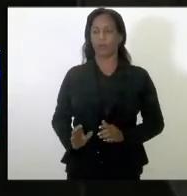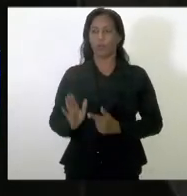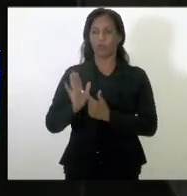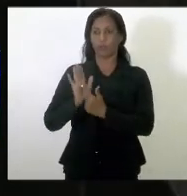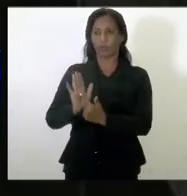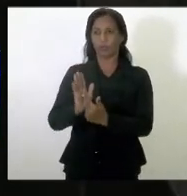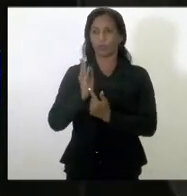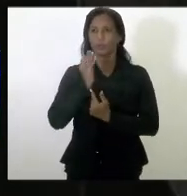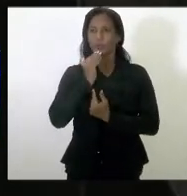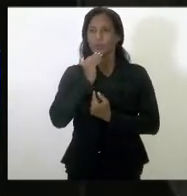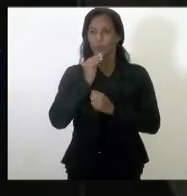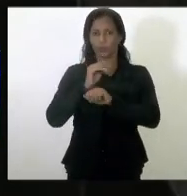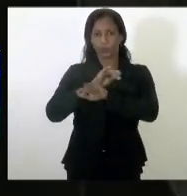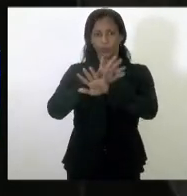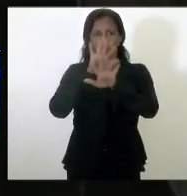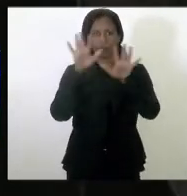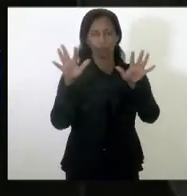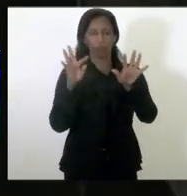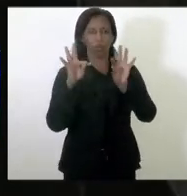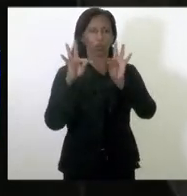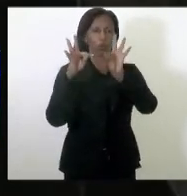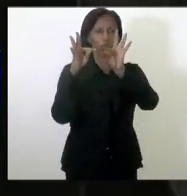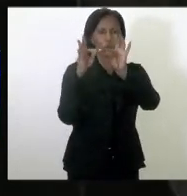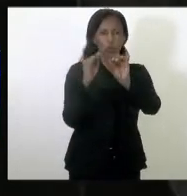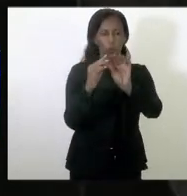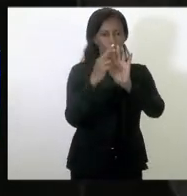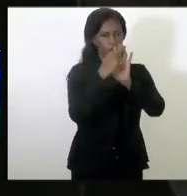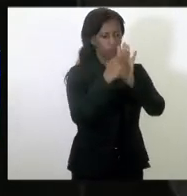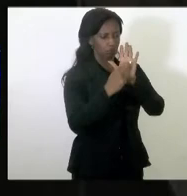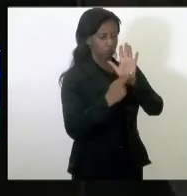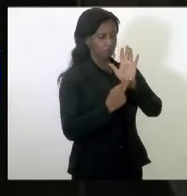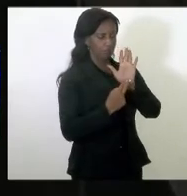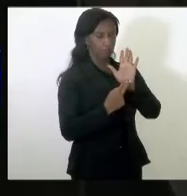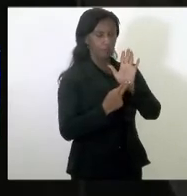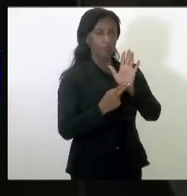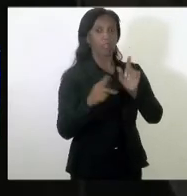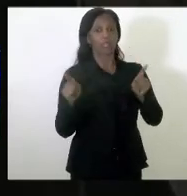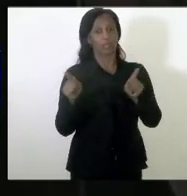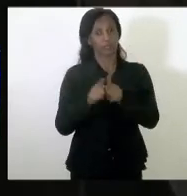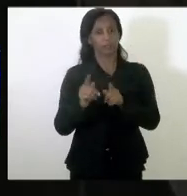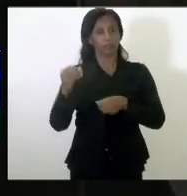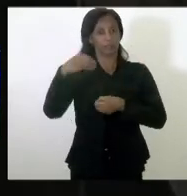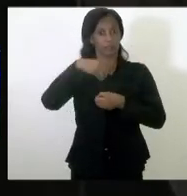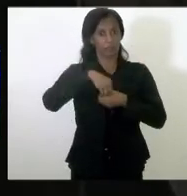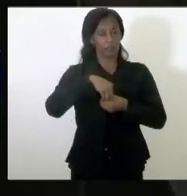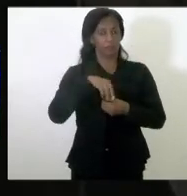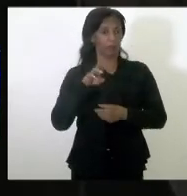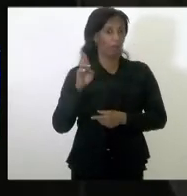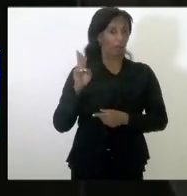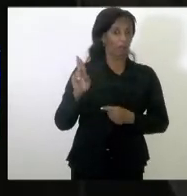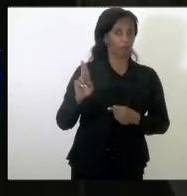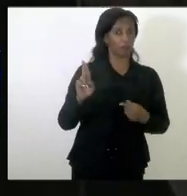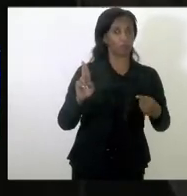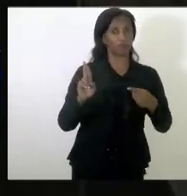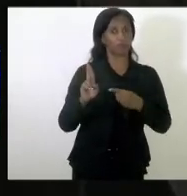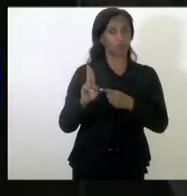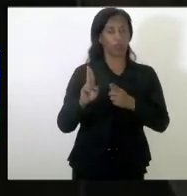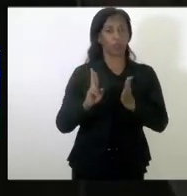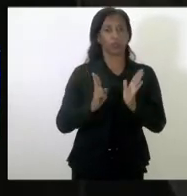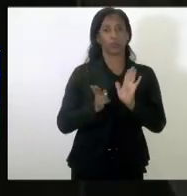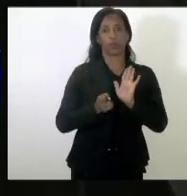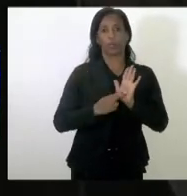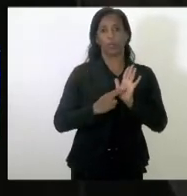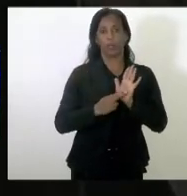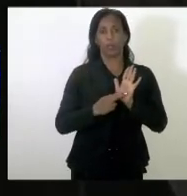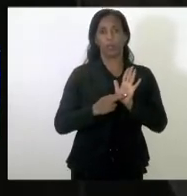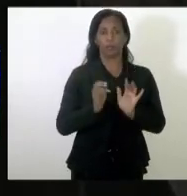transparente todas as GEs, né, que isso também seja incluído nas respostas do meu requerimento de